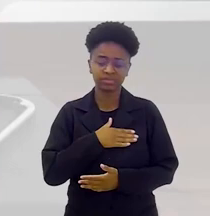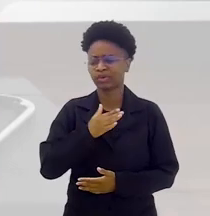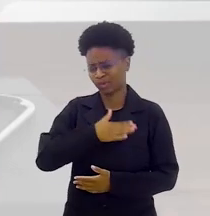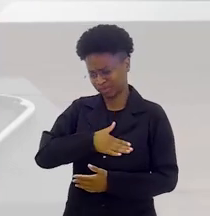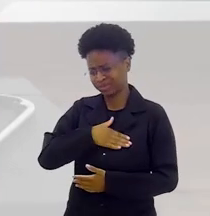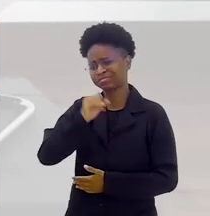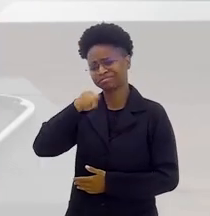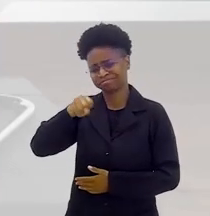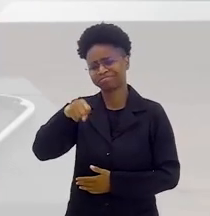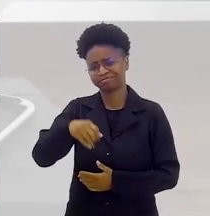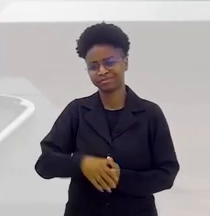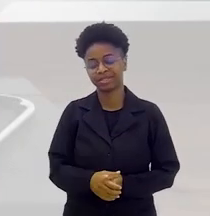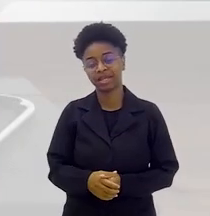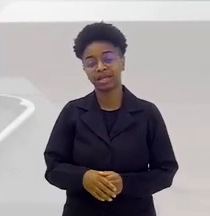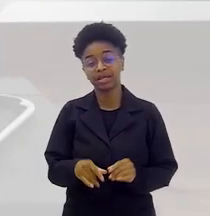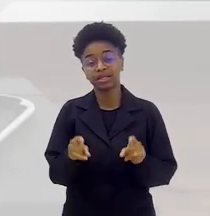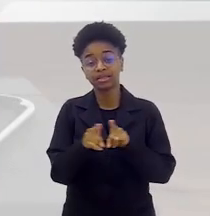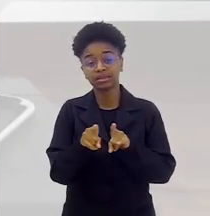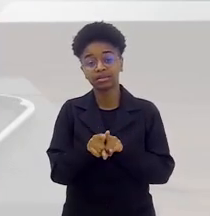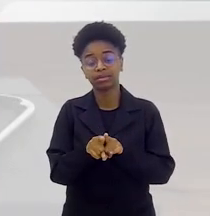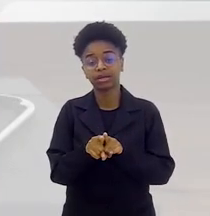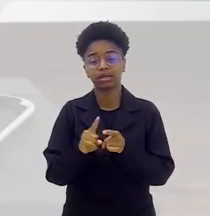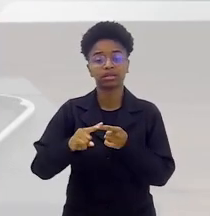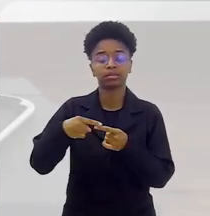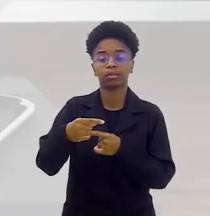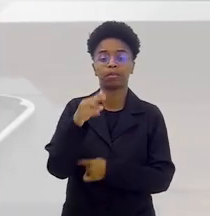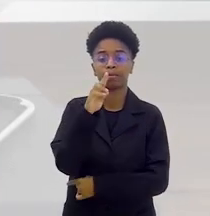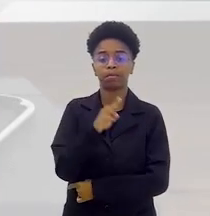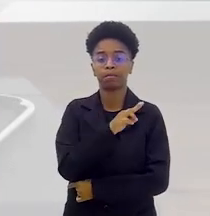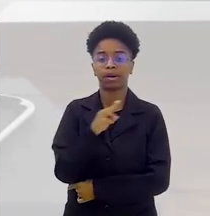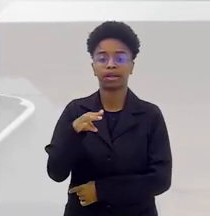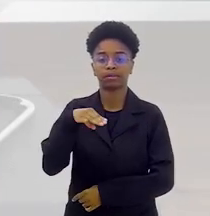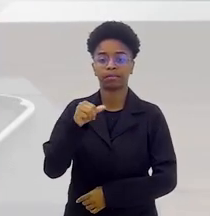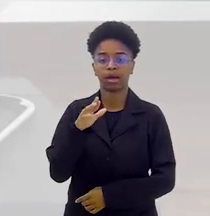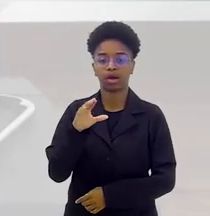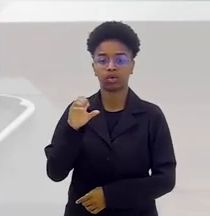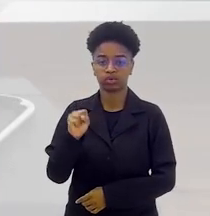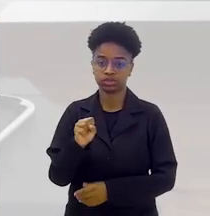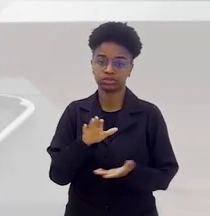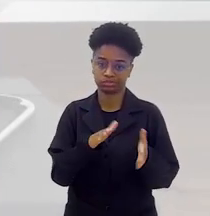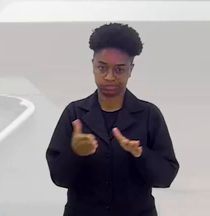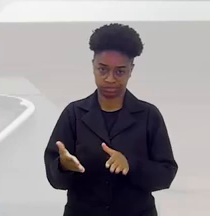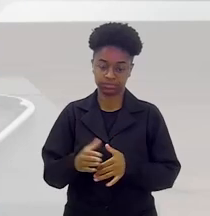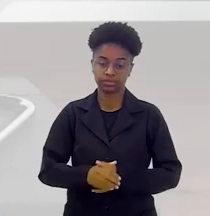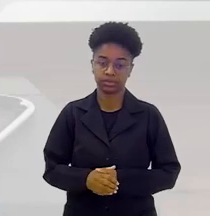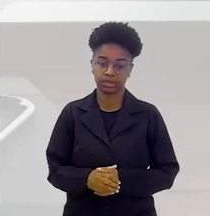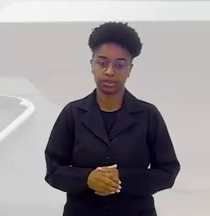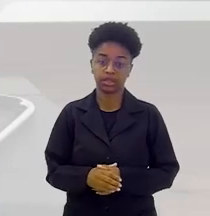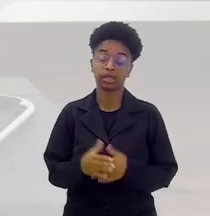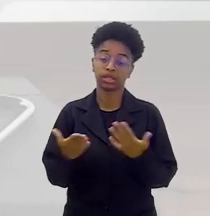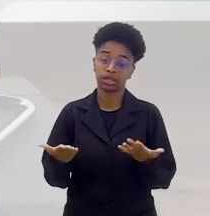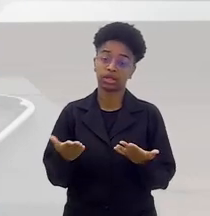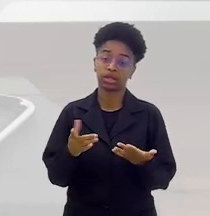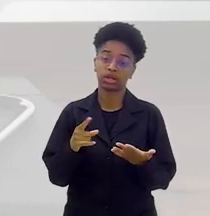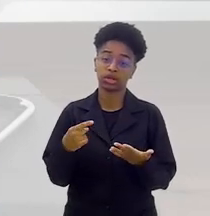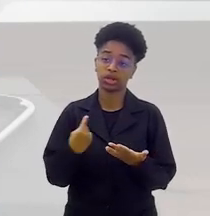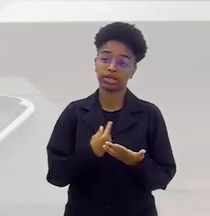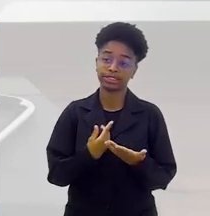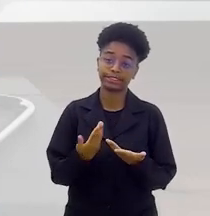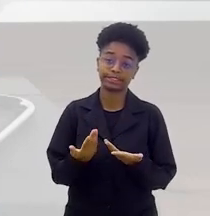gostou. Gostou. E passou. Aí o Padre Marcos partiu, né? E a gente ficou.